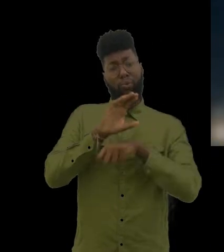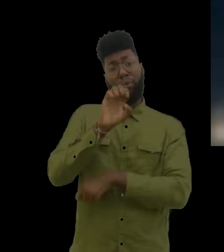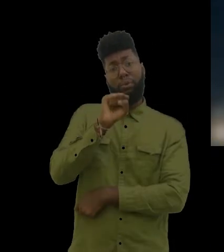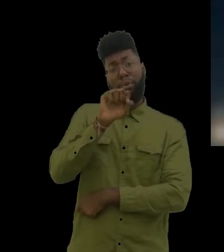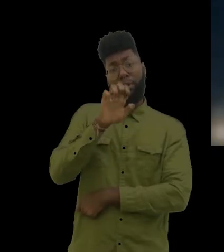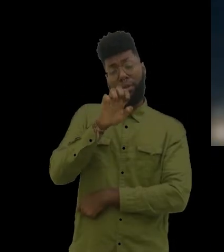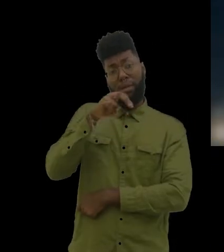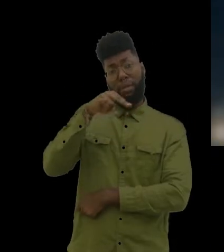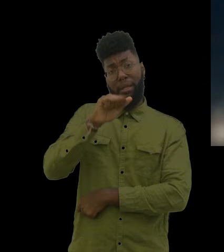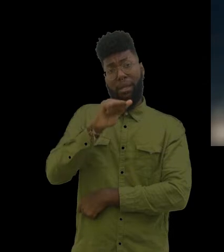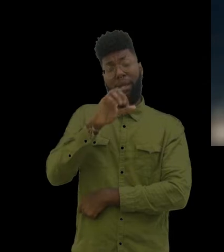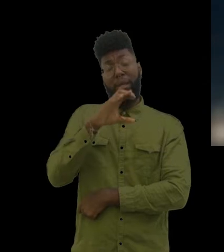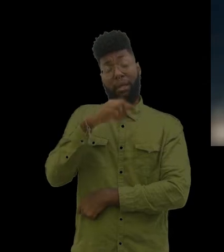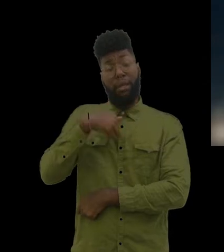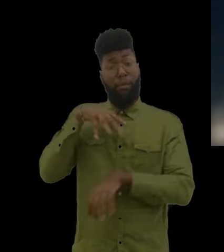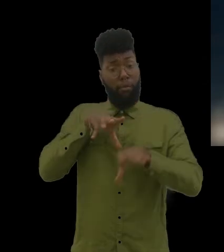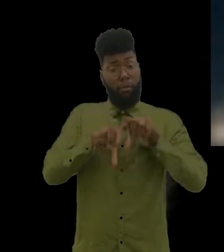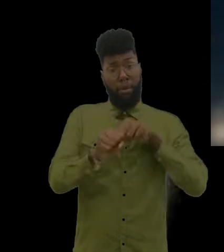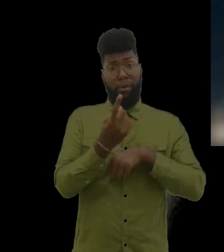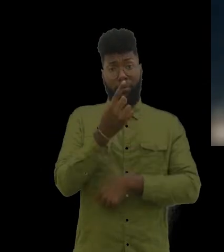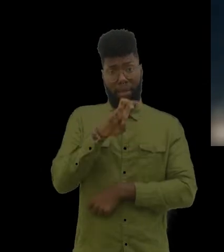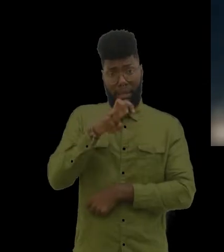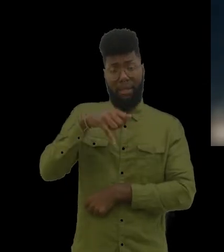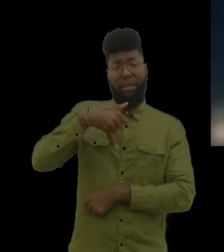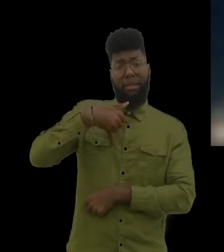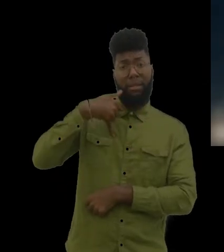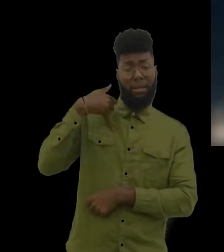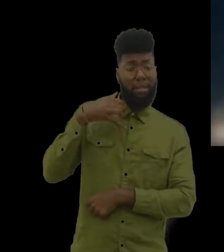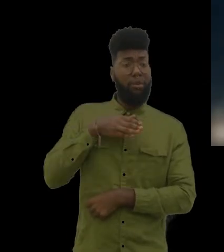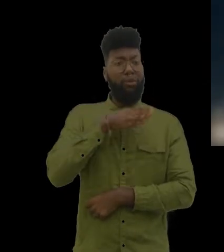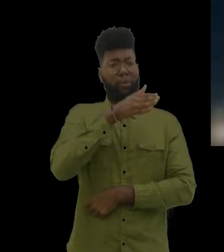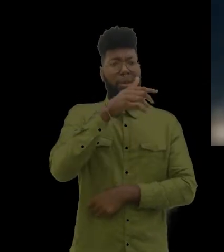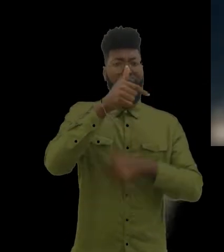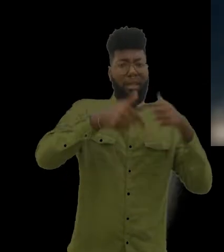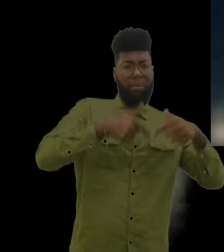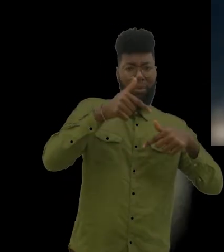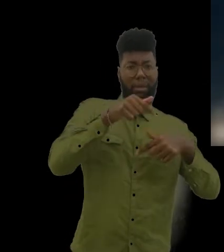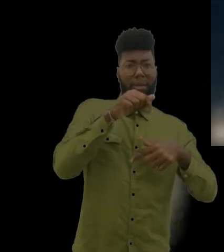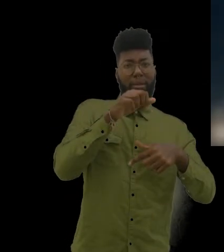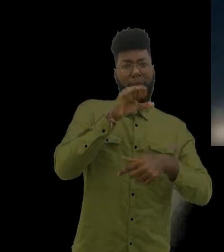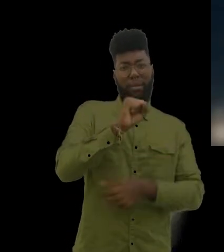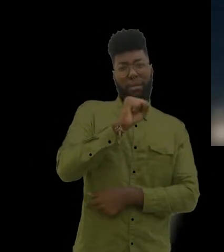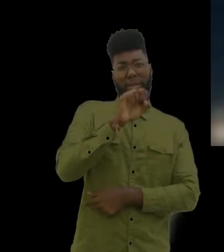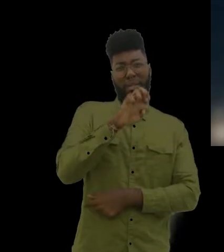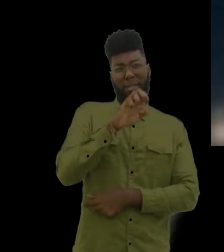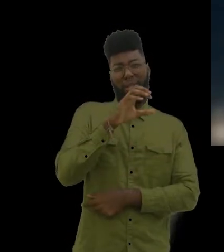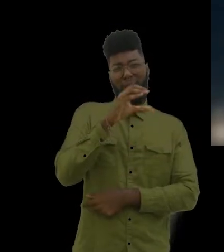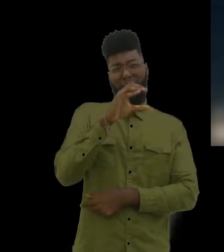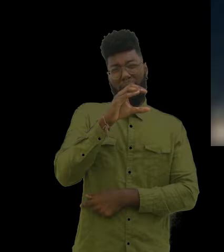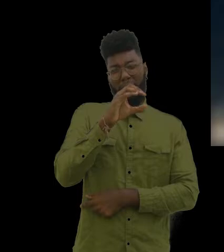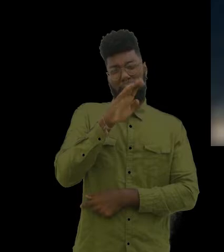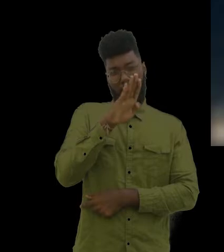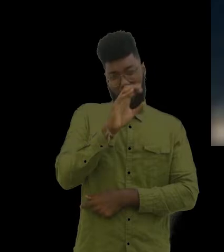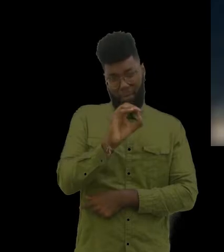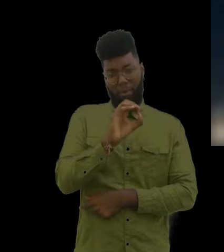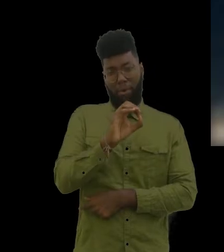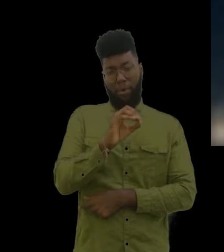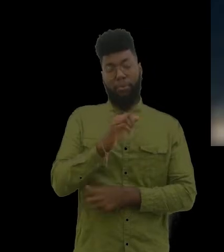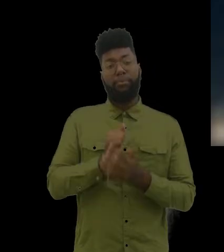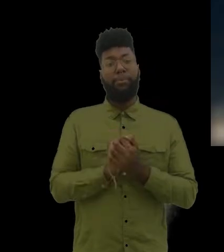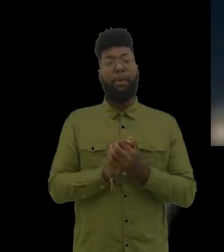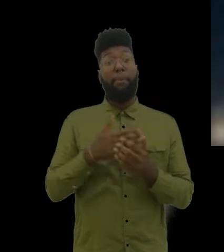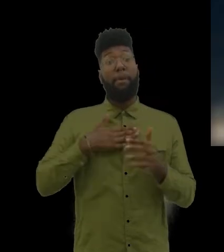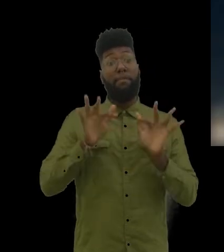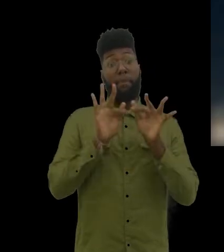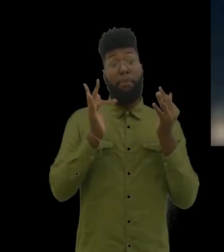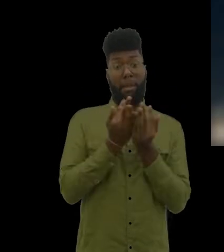formei com 15 anos, fui trabalhar muito cedo, né? Filho de família pobre, enfim, morava no interior de Viamão,